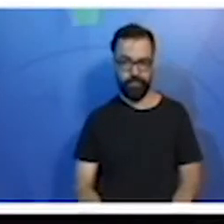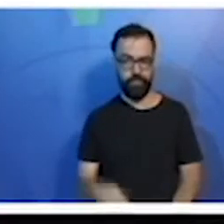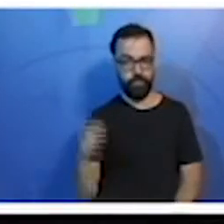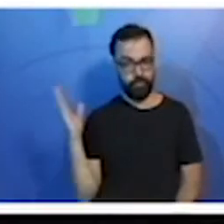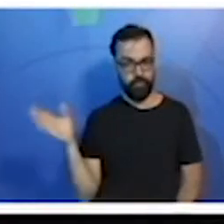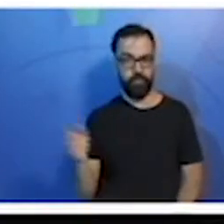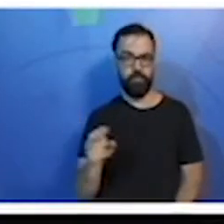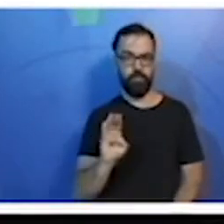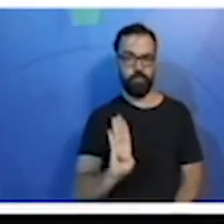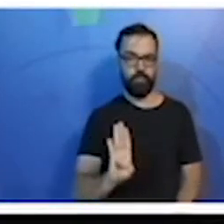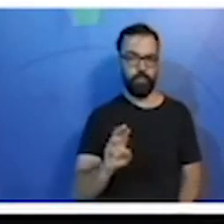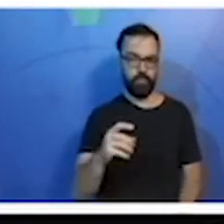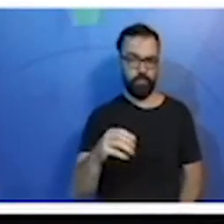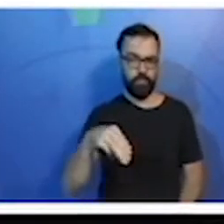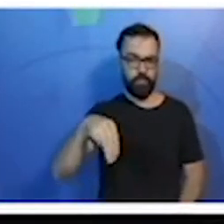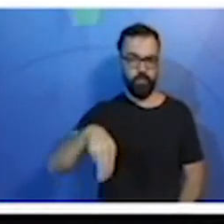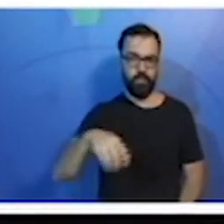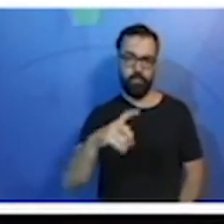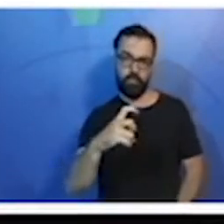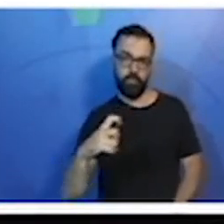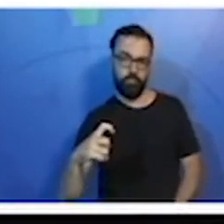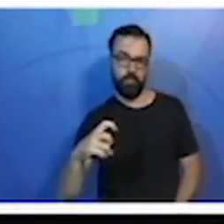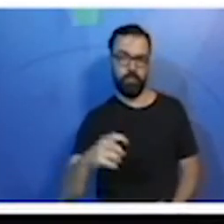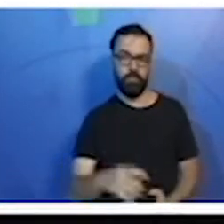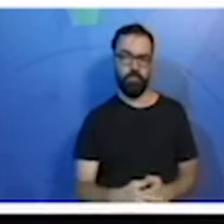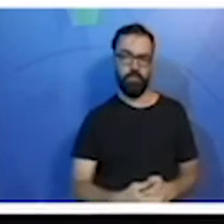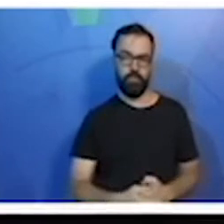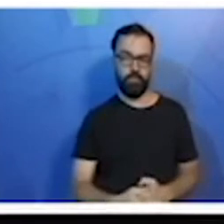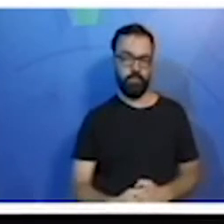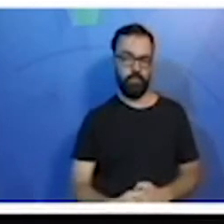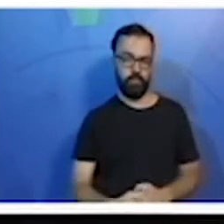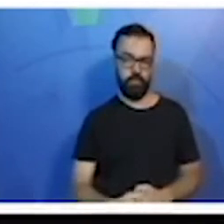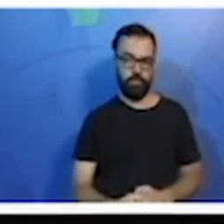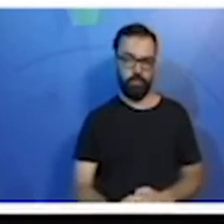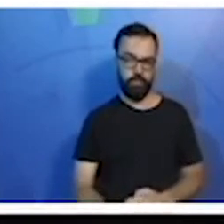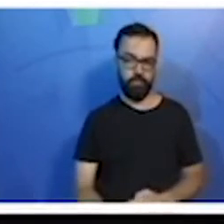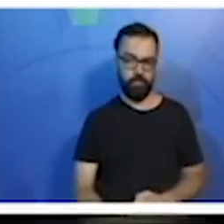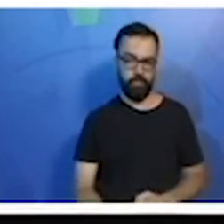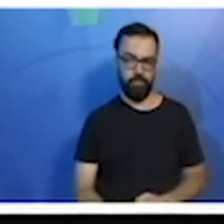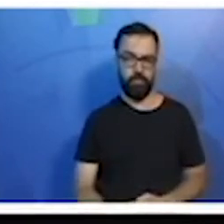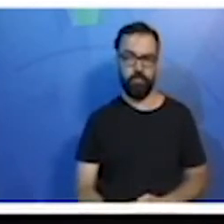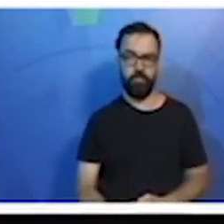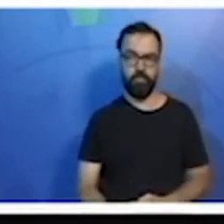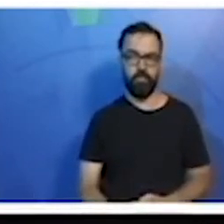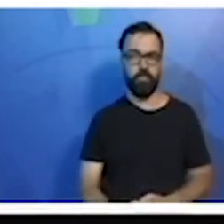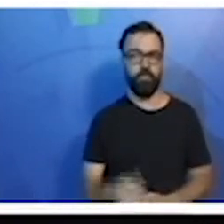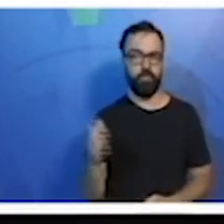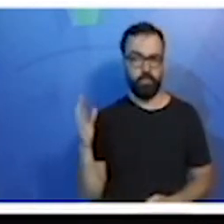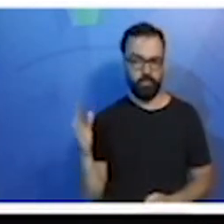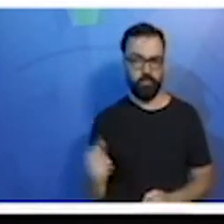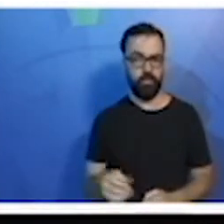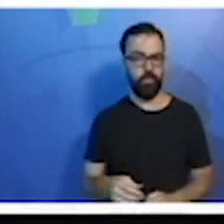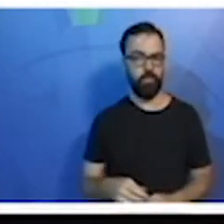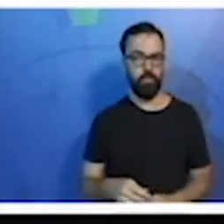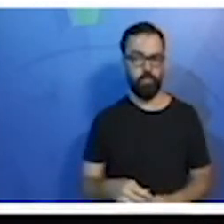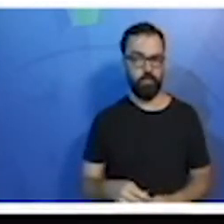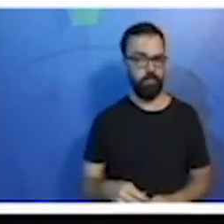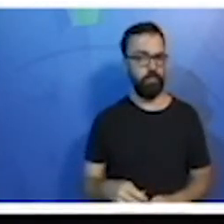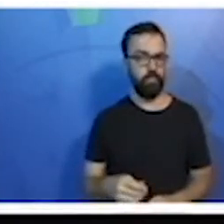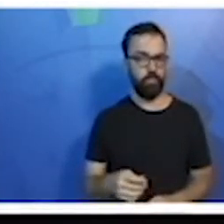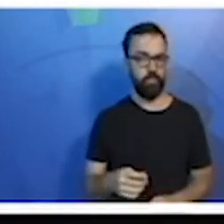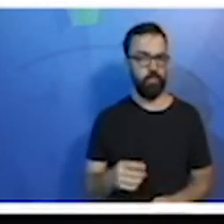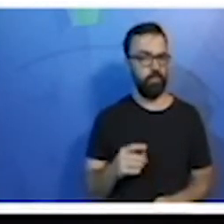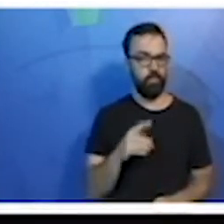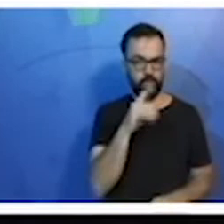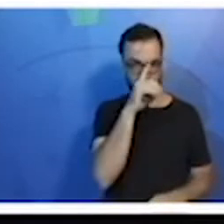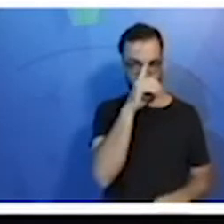e o BMX Então tá o BMX que a última das modalidades de ciclismo que nós vamos ver é a modalidade talvez a mais extrema né